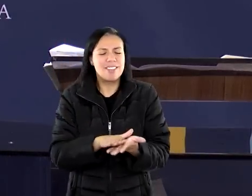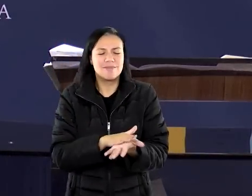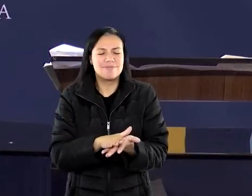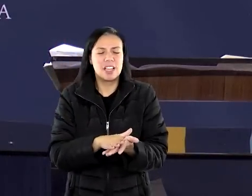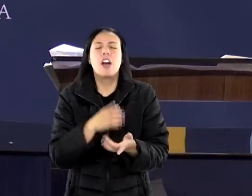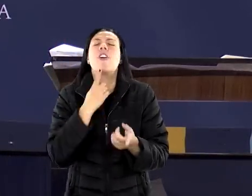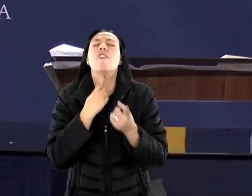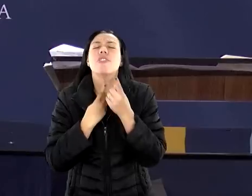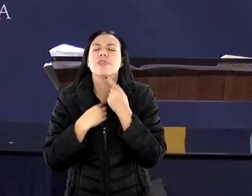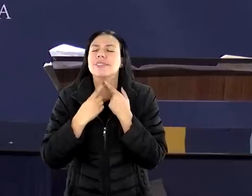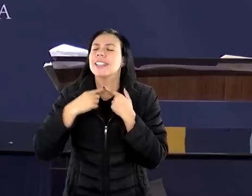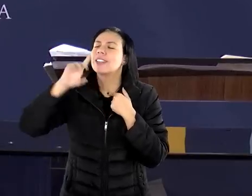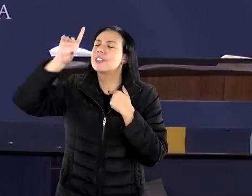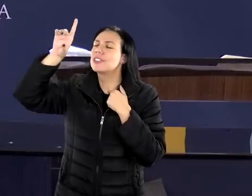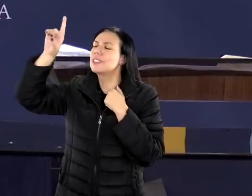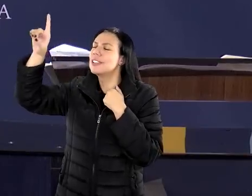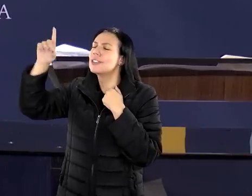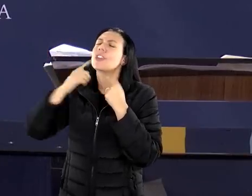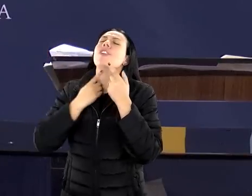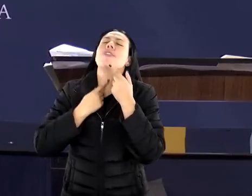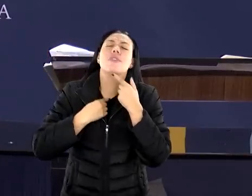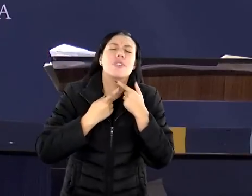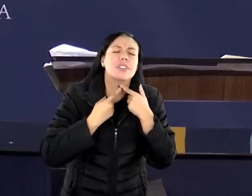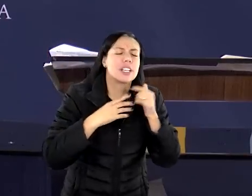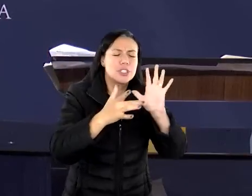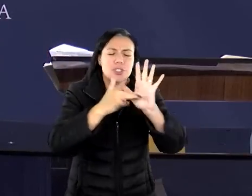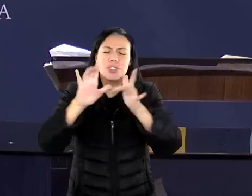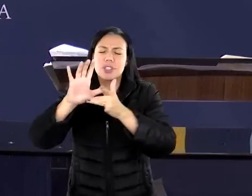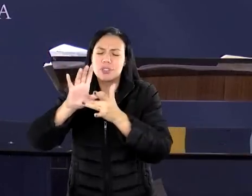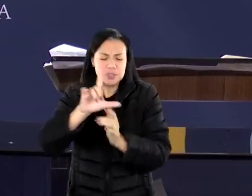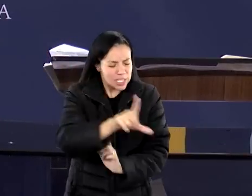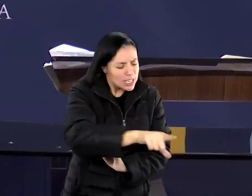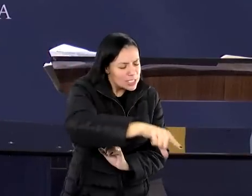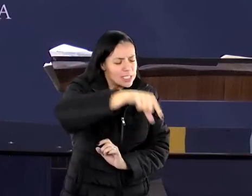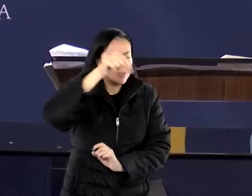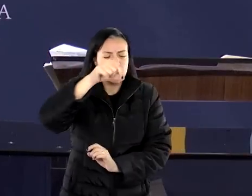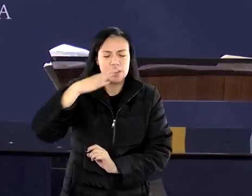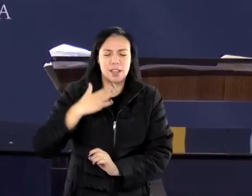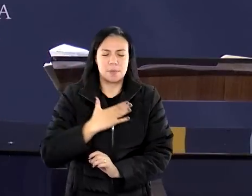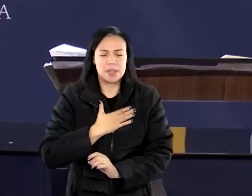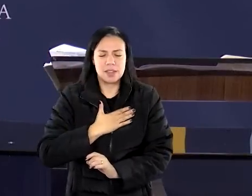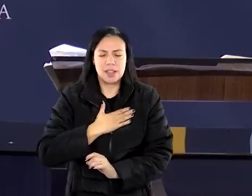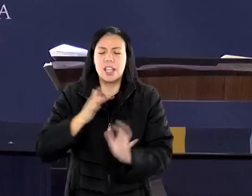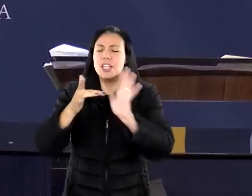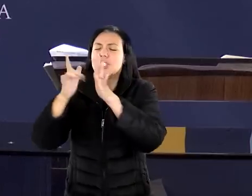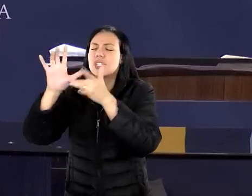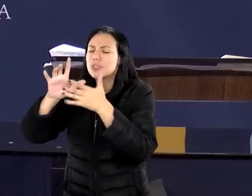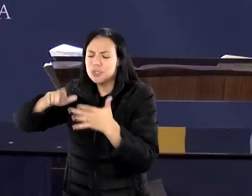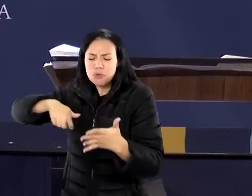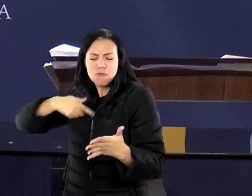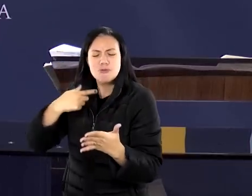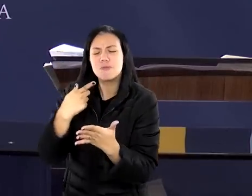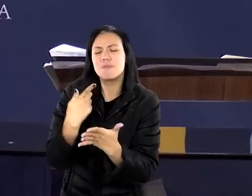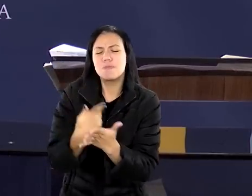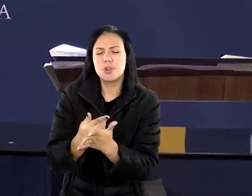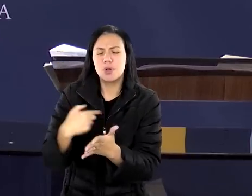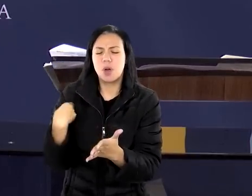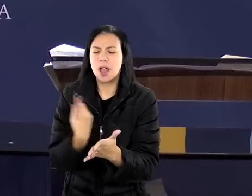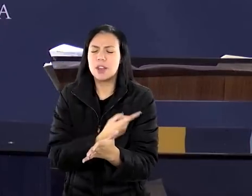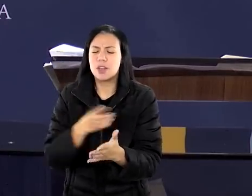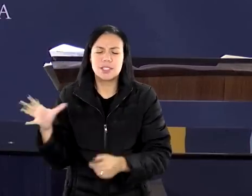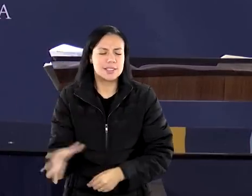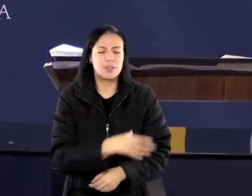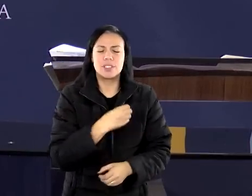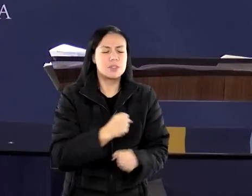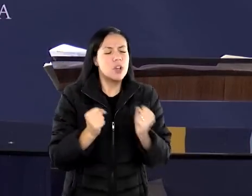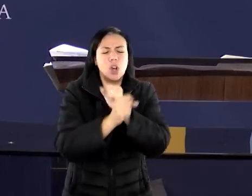Senhor que nos trouxe a Cristo. Foi o Senhor que pagou o preço da nossa redenção. Glorificado